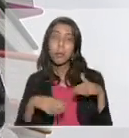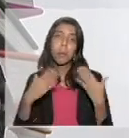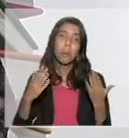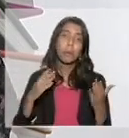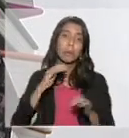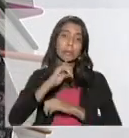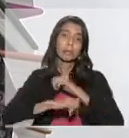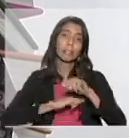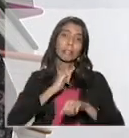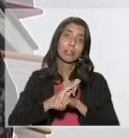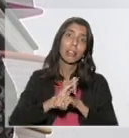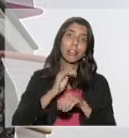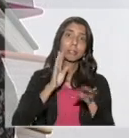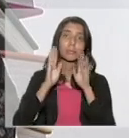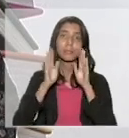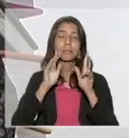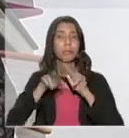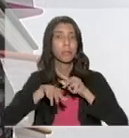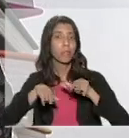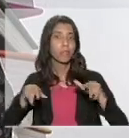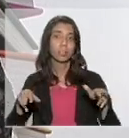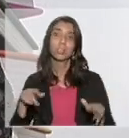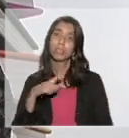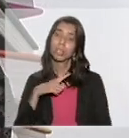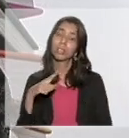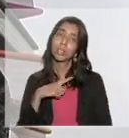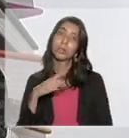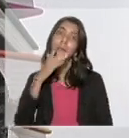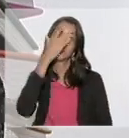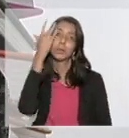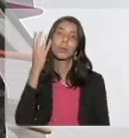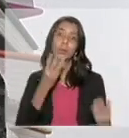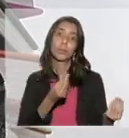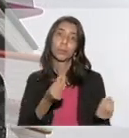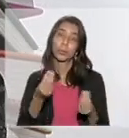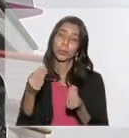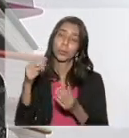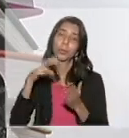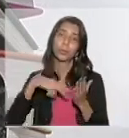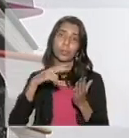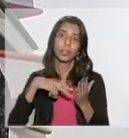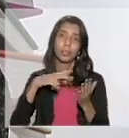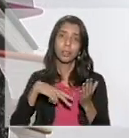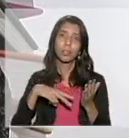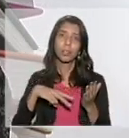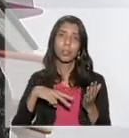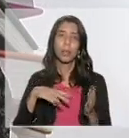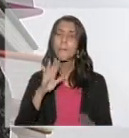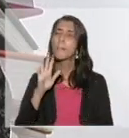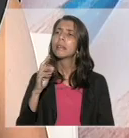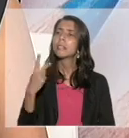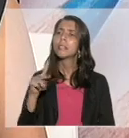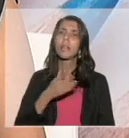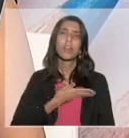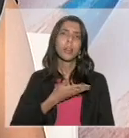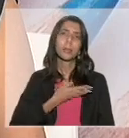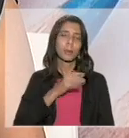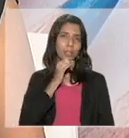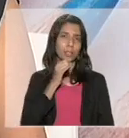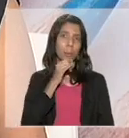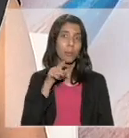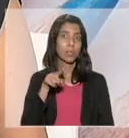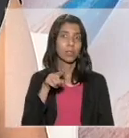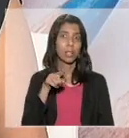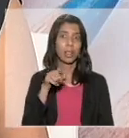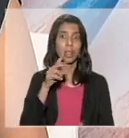alguma rede social, alguma fanfic, como muitas pessoas da cidade leem. Nem que Mas seja... os seus amigos, por exemplo,